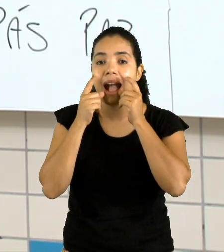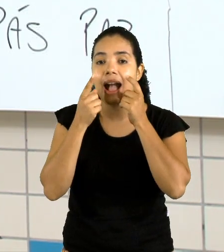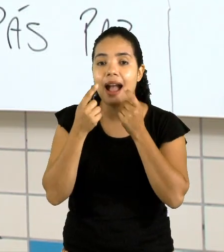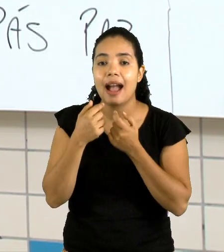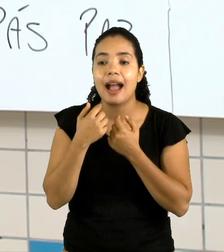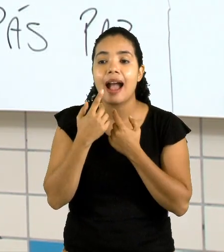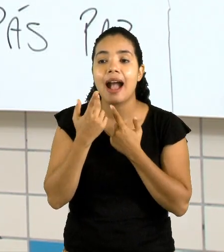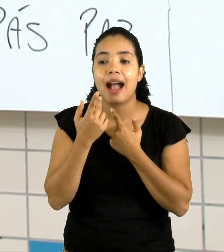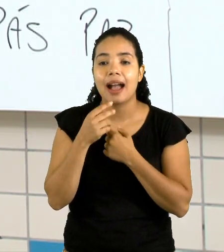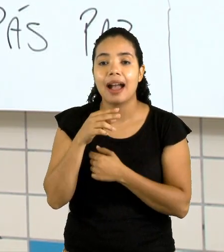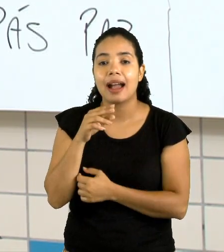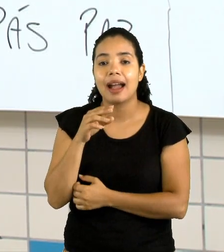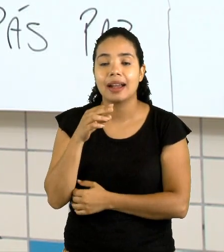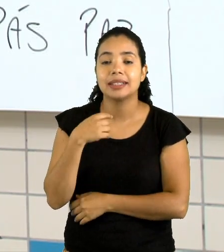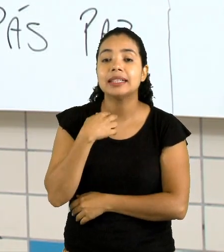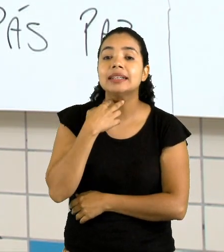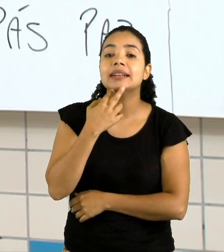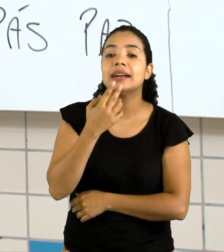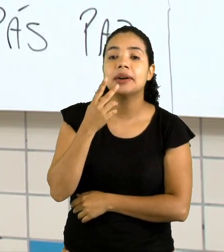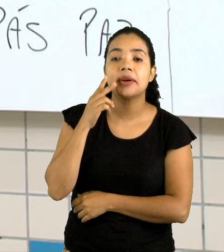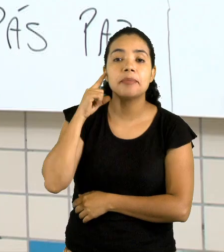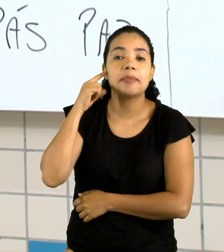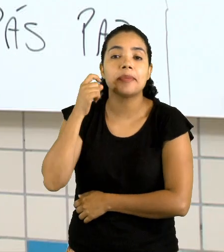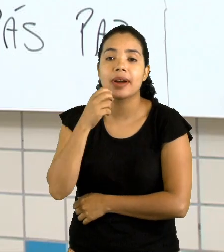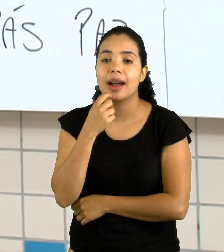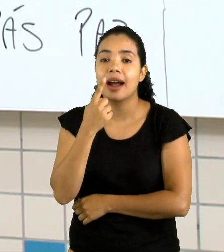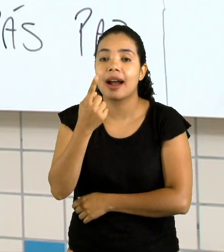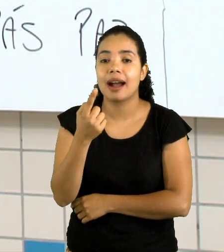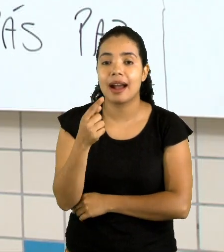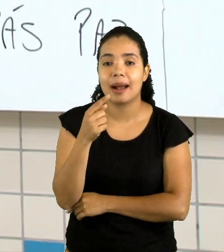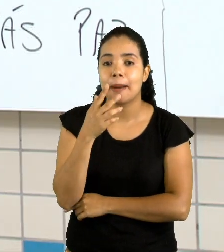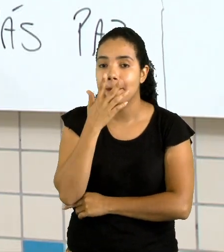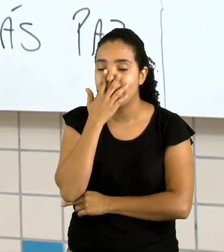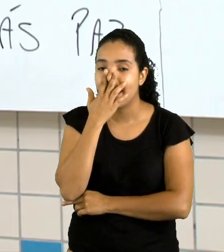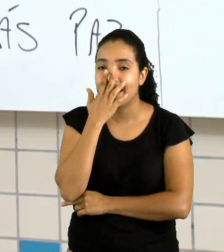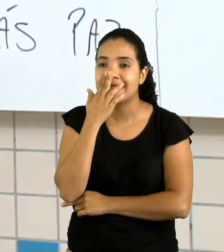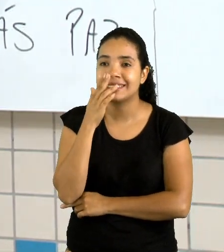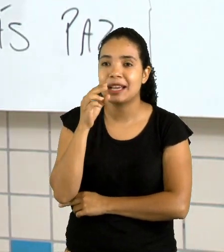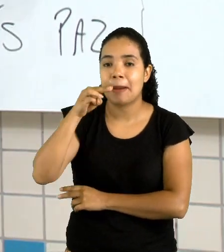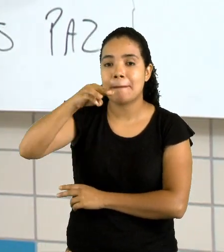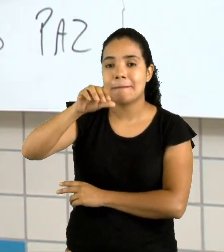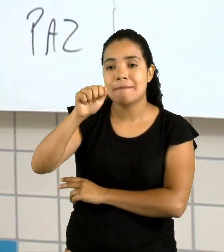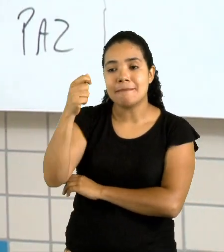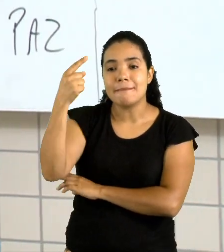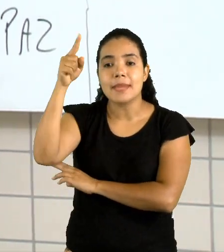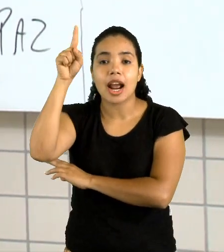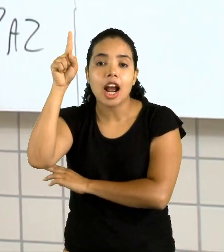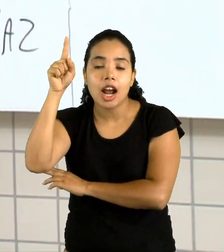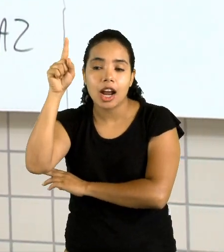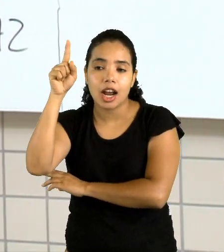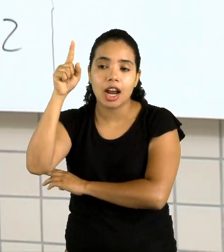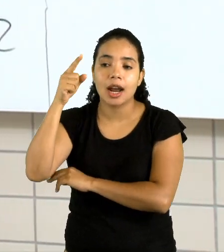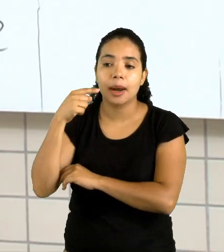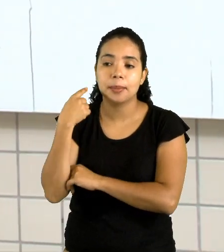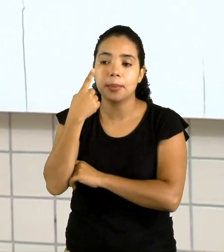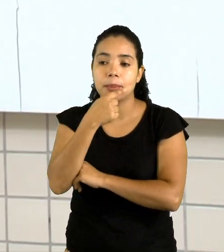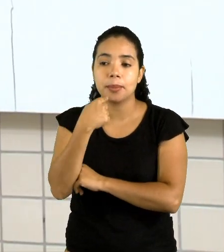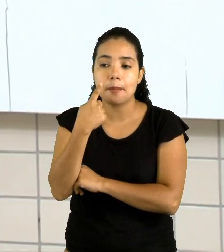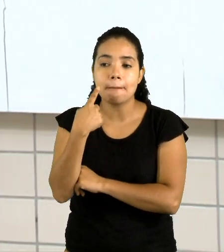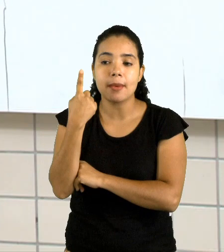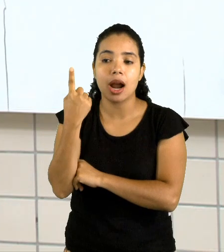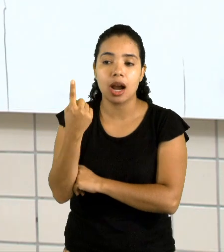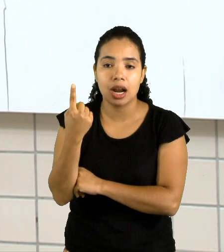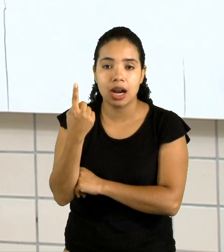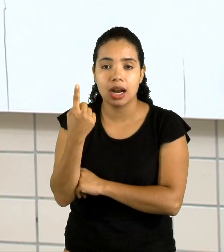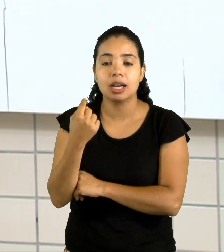ó, a, indicando que o som é aberto. E olha esse acento aqui. Qual que é o